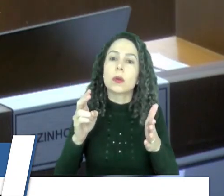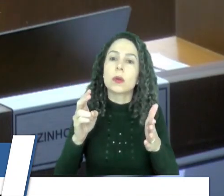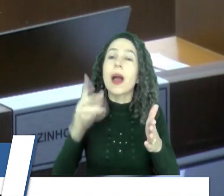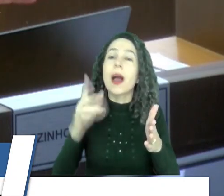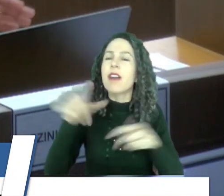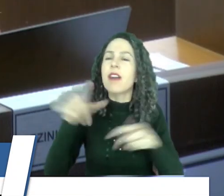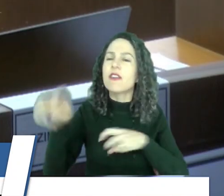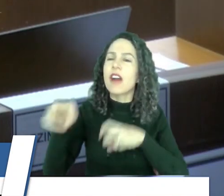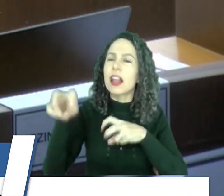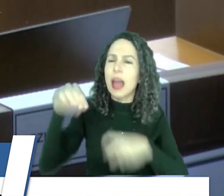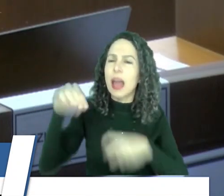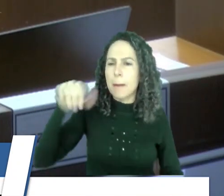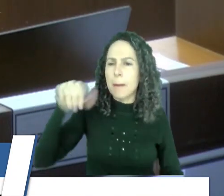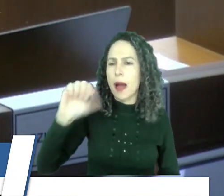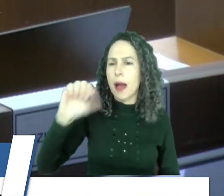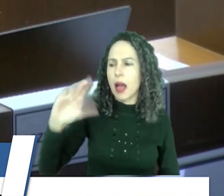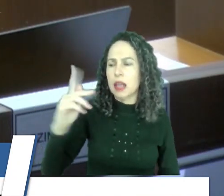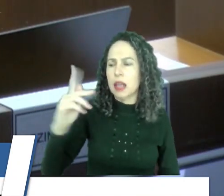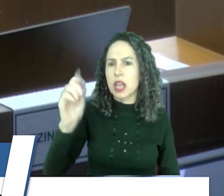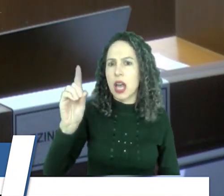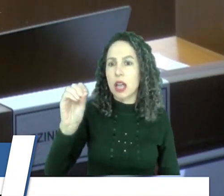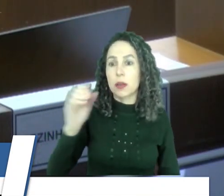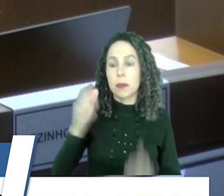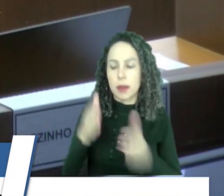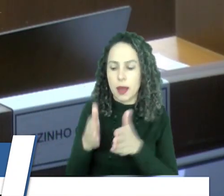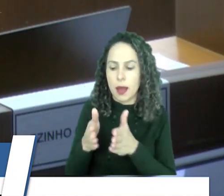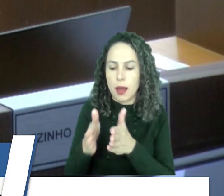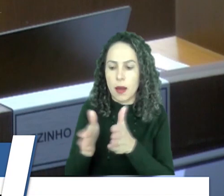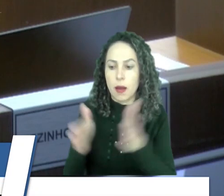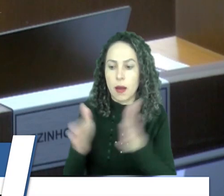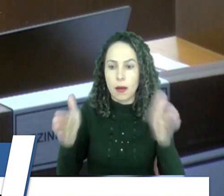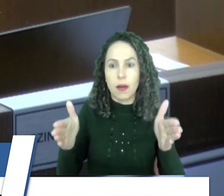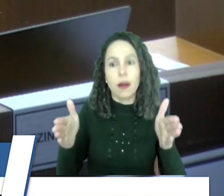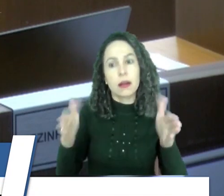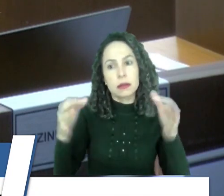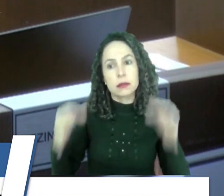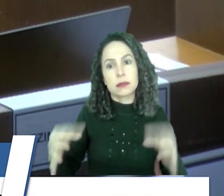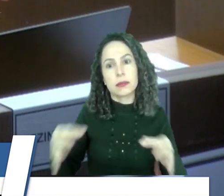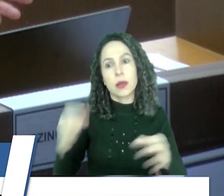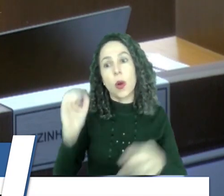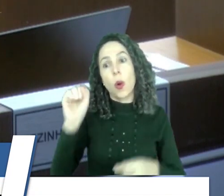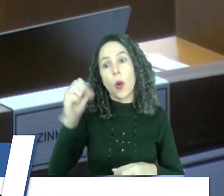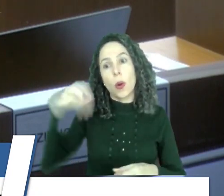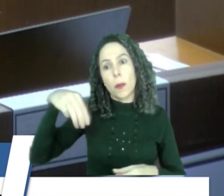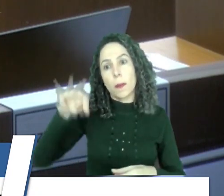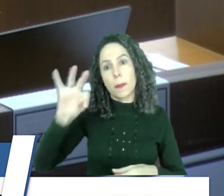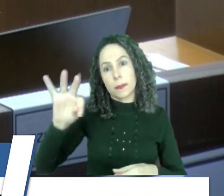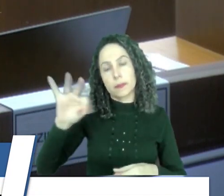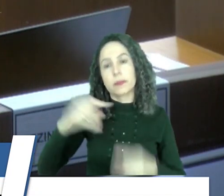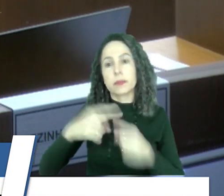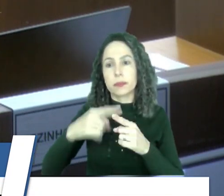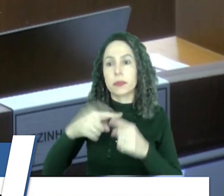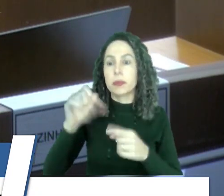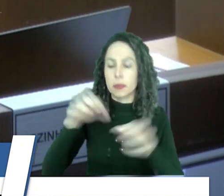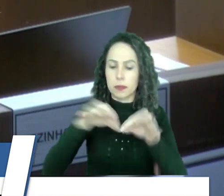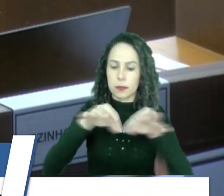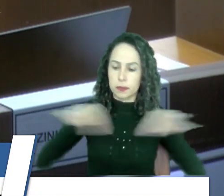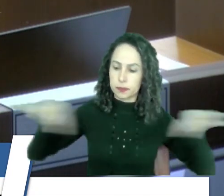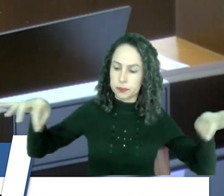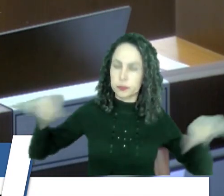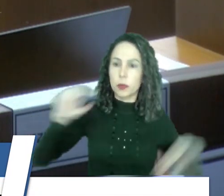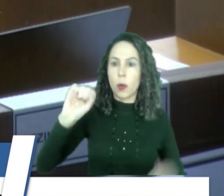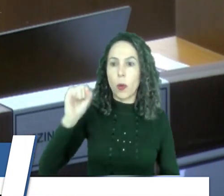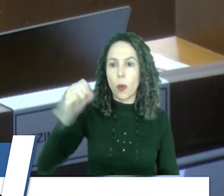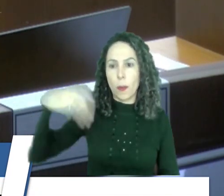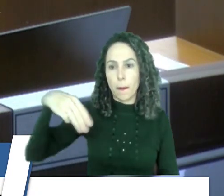Machado para colocar a rua na largura de 8 metros. Né? Porque tem que ter 8 metros de rua, da largura da rua,